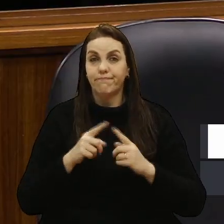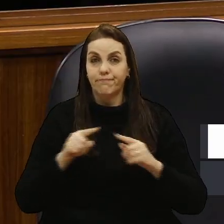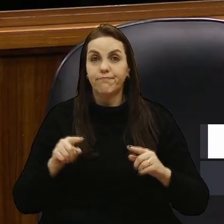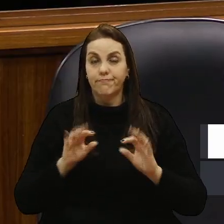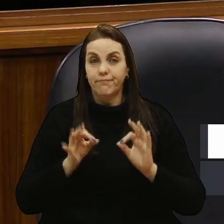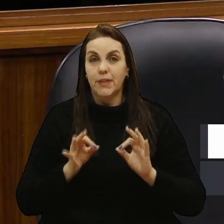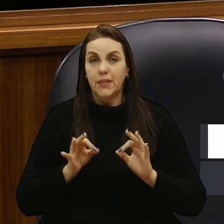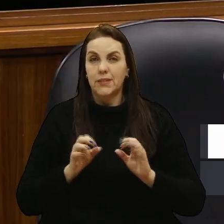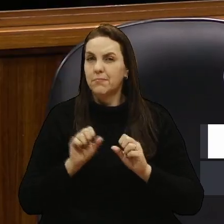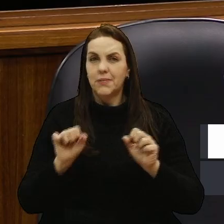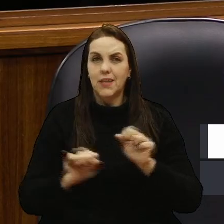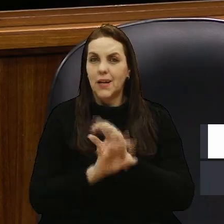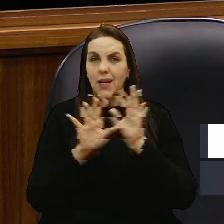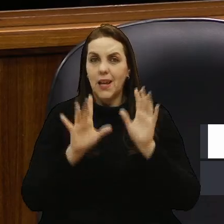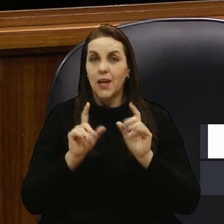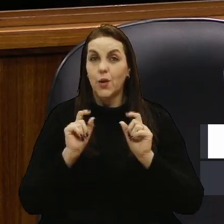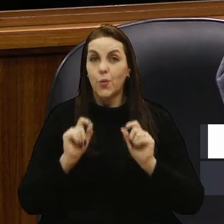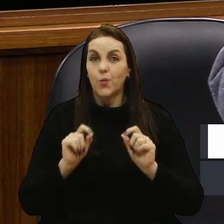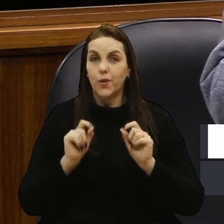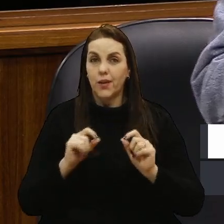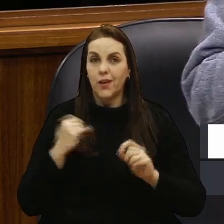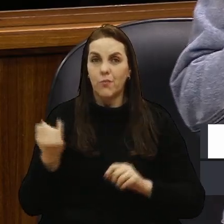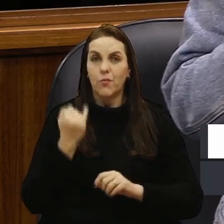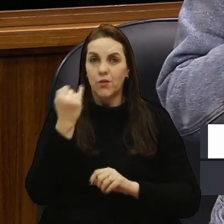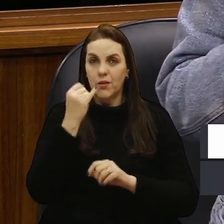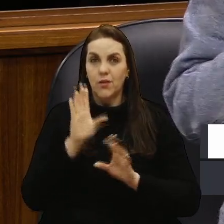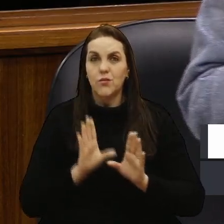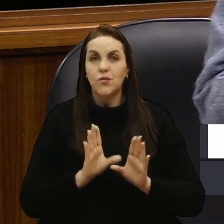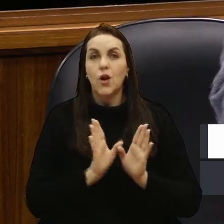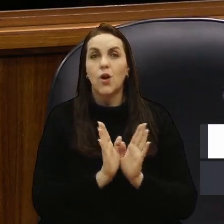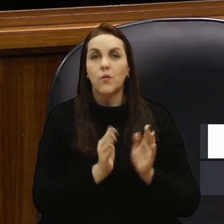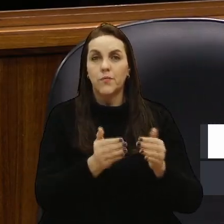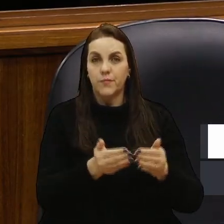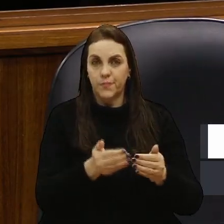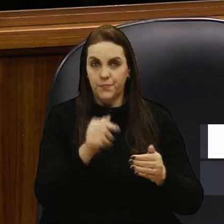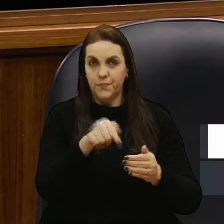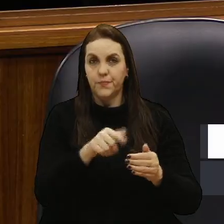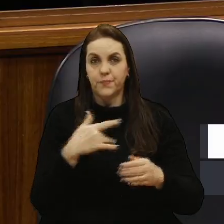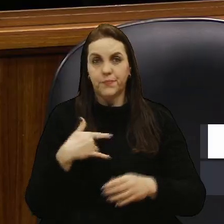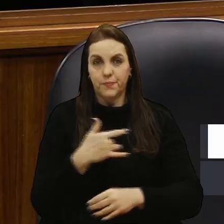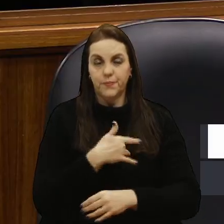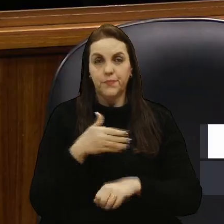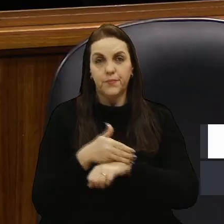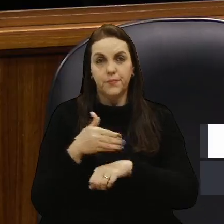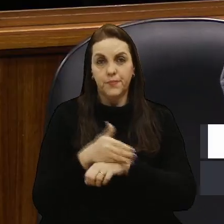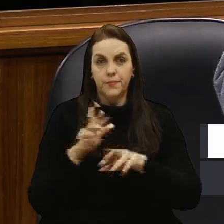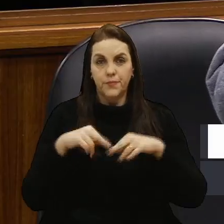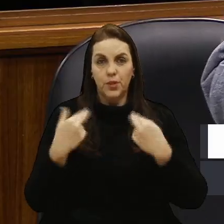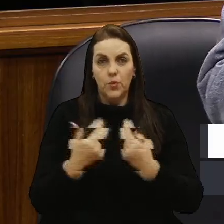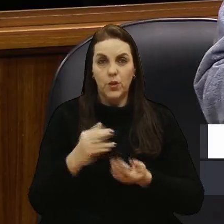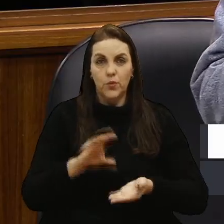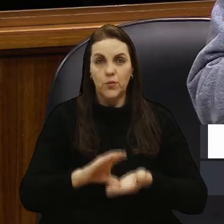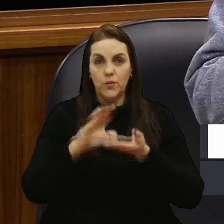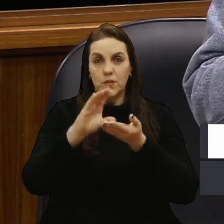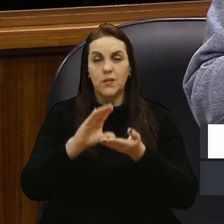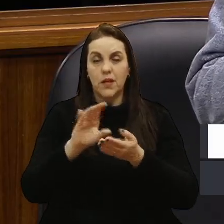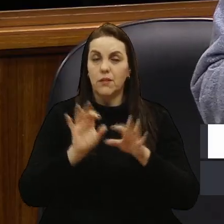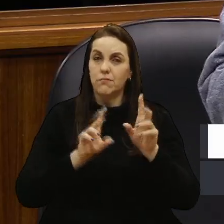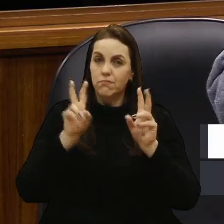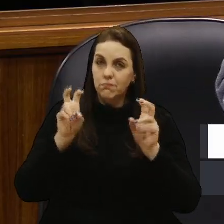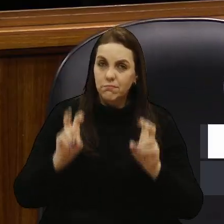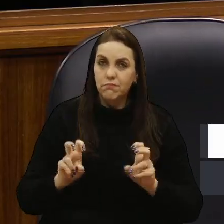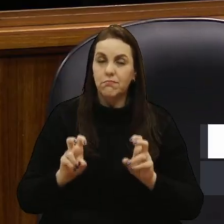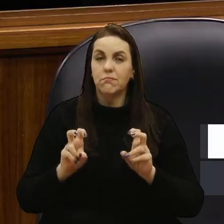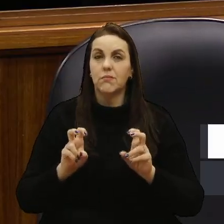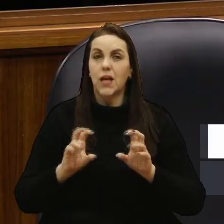uma coisa clara e importante. A Comissão de Saúde fez parte da reunião do Conselho que tratou sobre isso e que deliberou